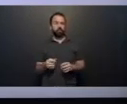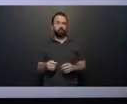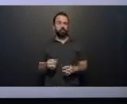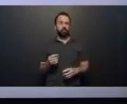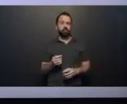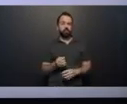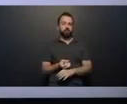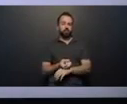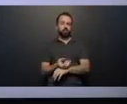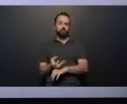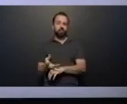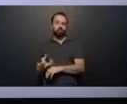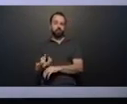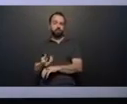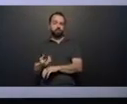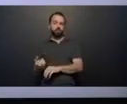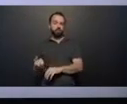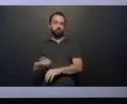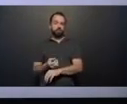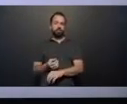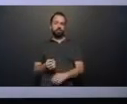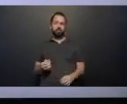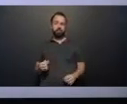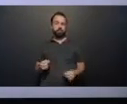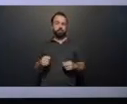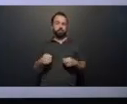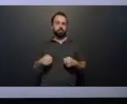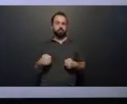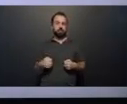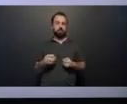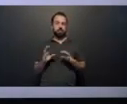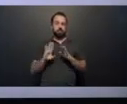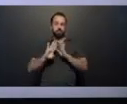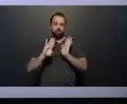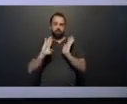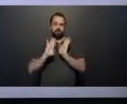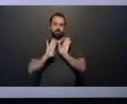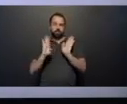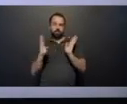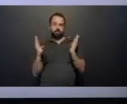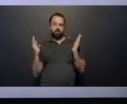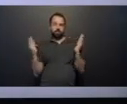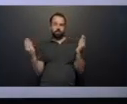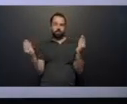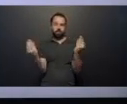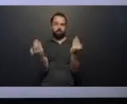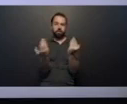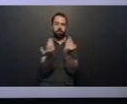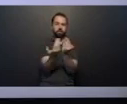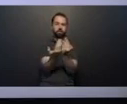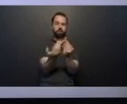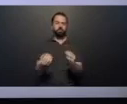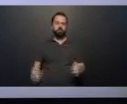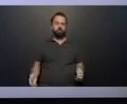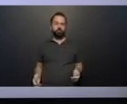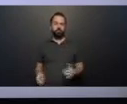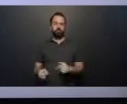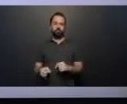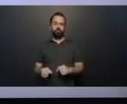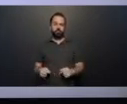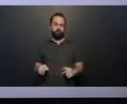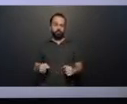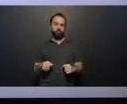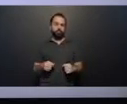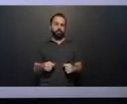circular e precisamos comprar uma tela para poder cercar esse canteiro. O que a gente teria